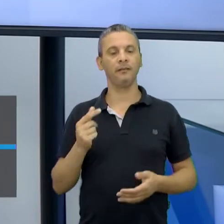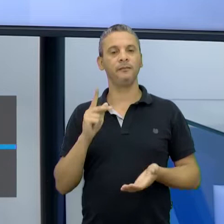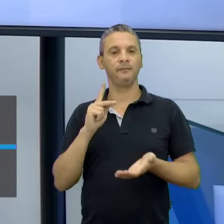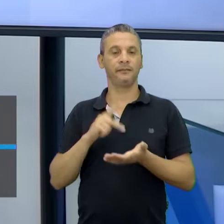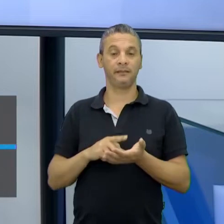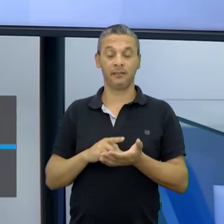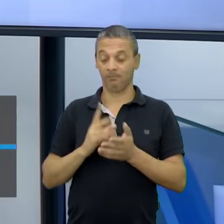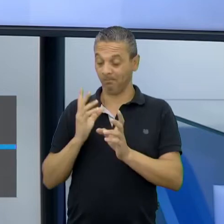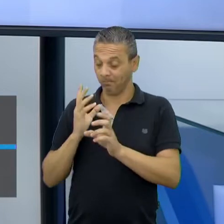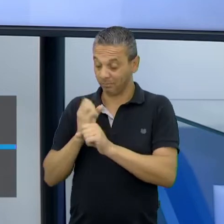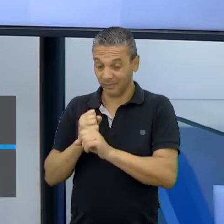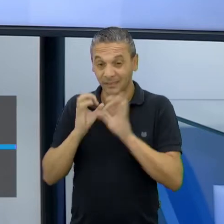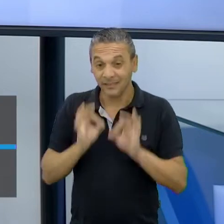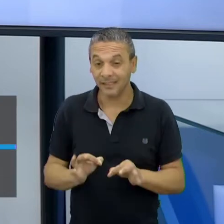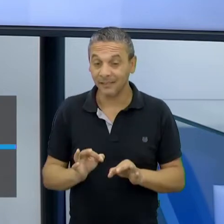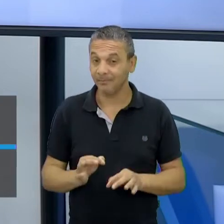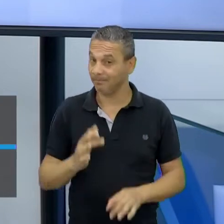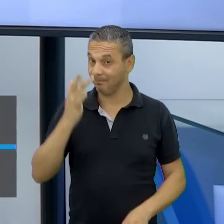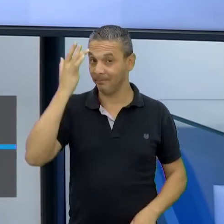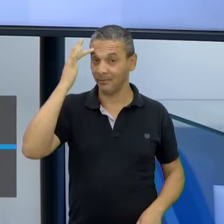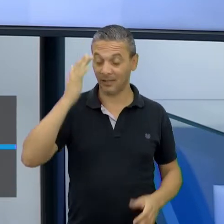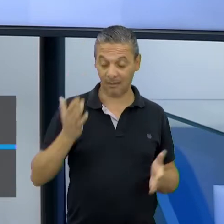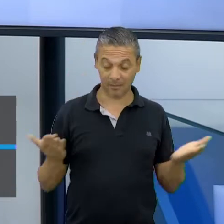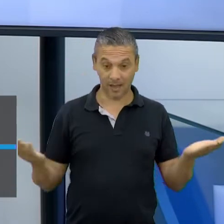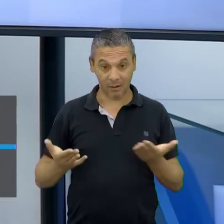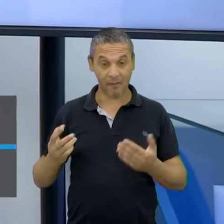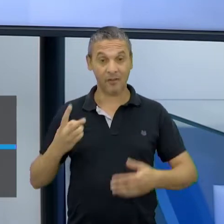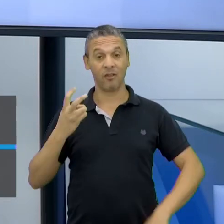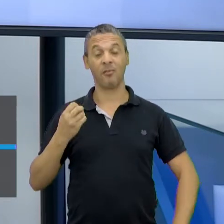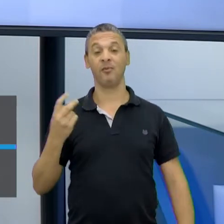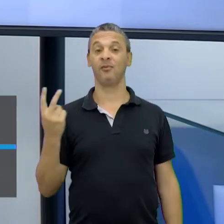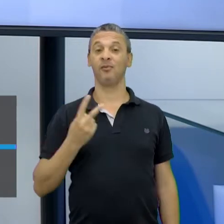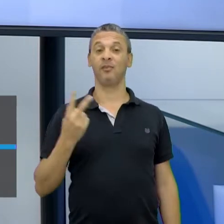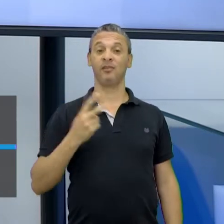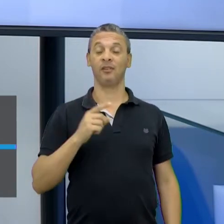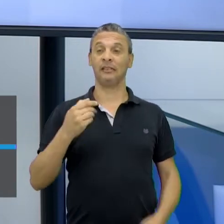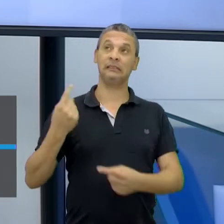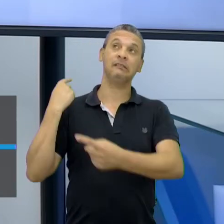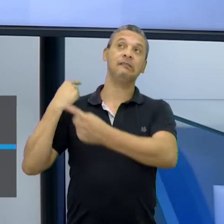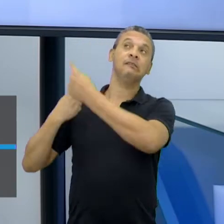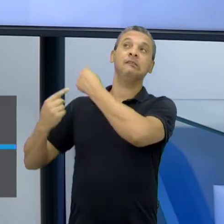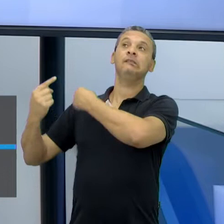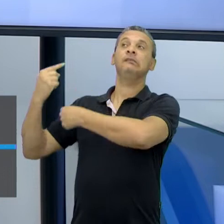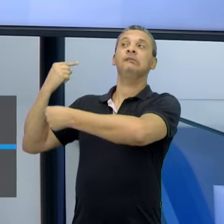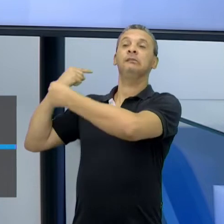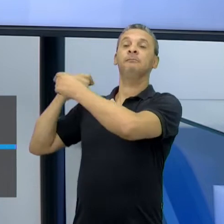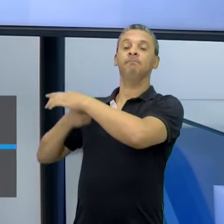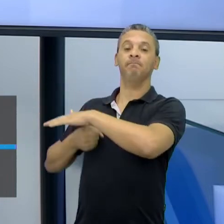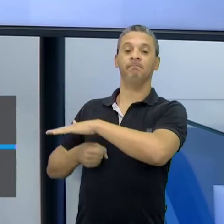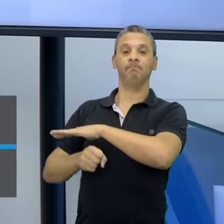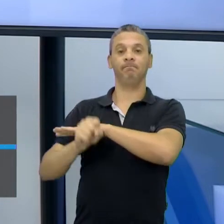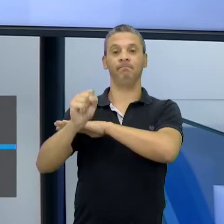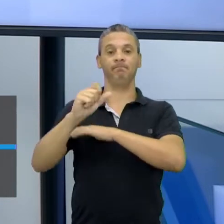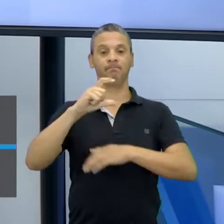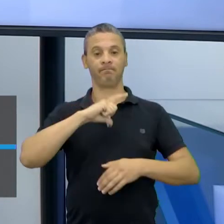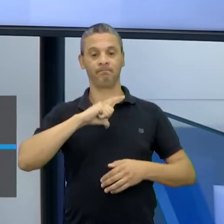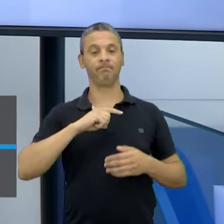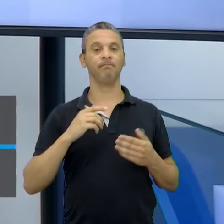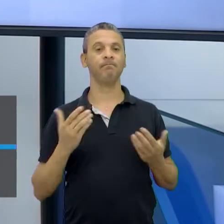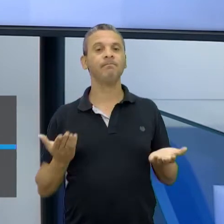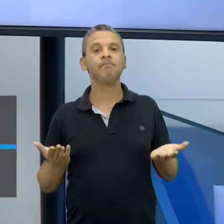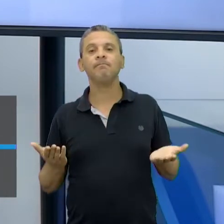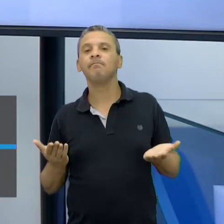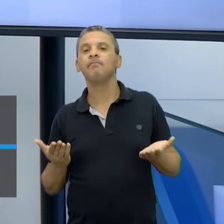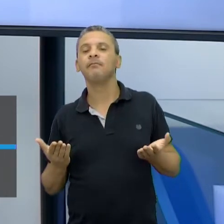gente nunca vai saber. A gente está em 2022, né? Vocês nasceram bem depois, obviamente. Então,